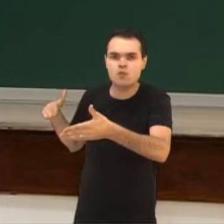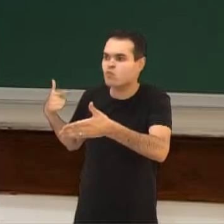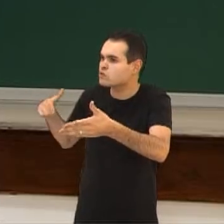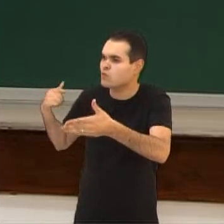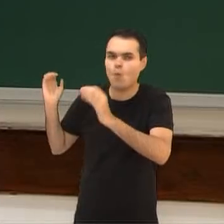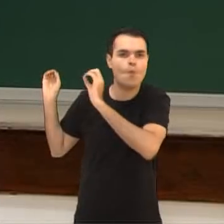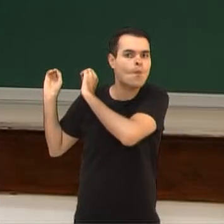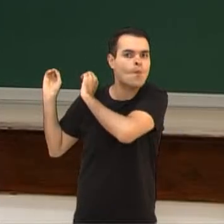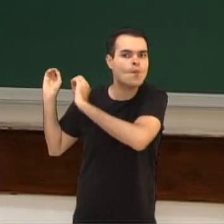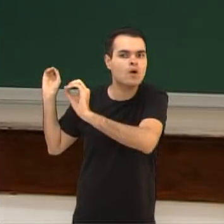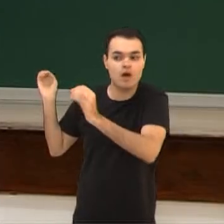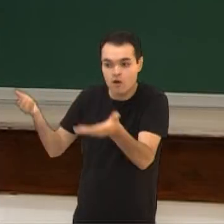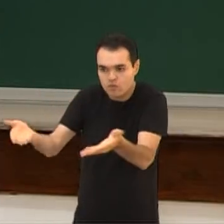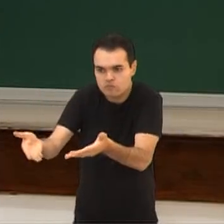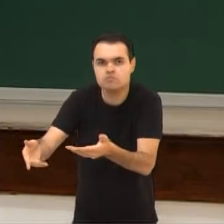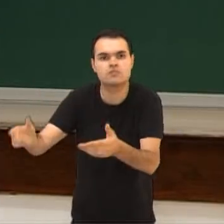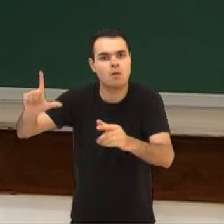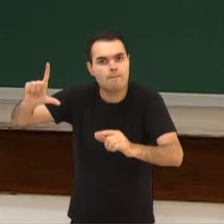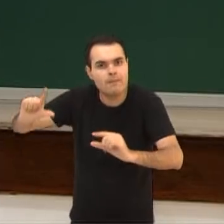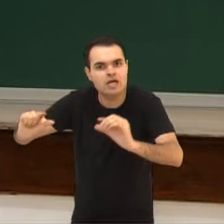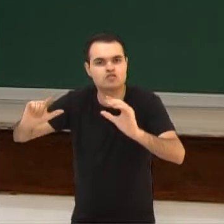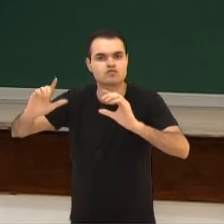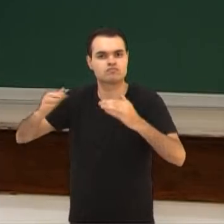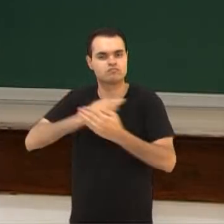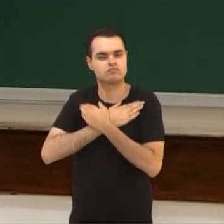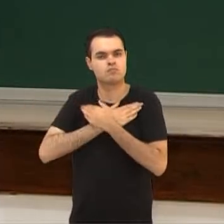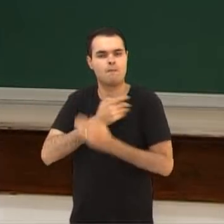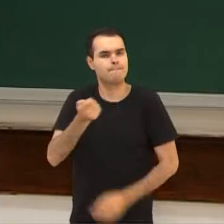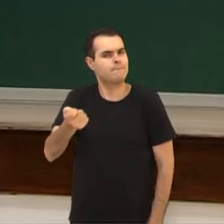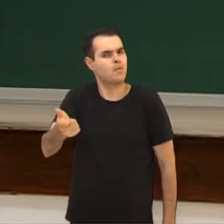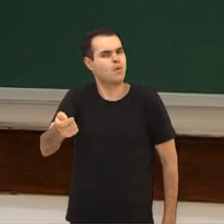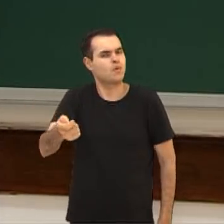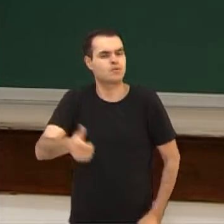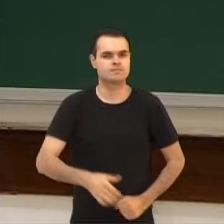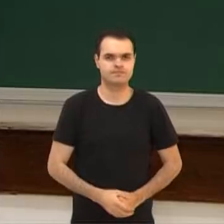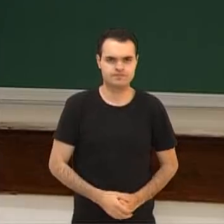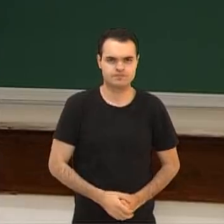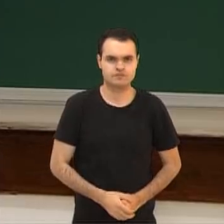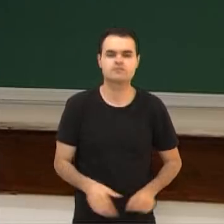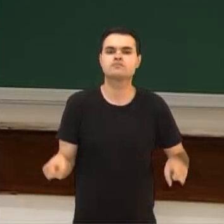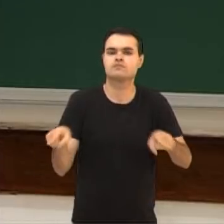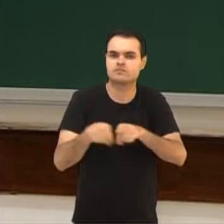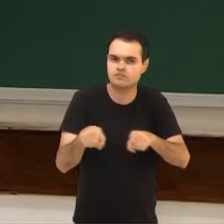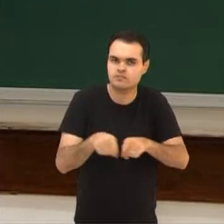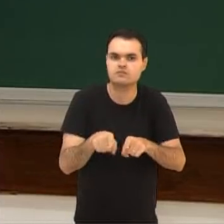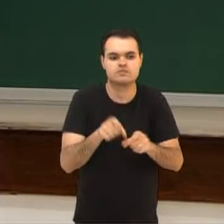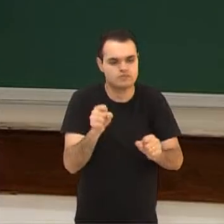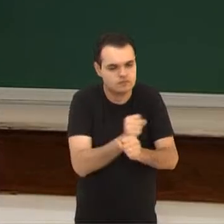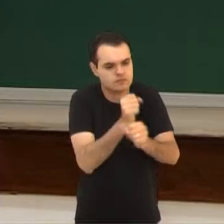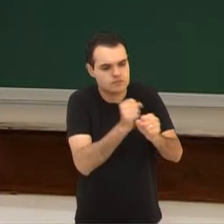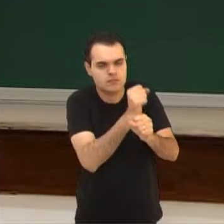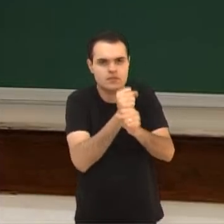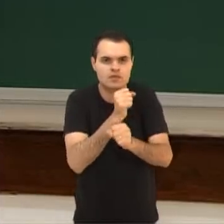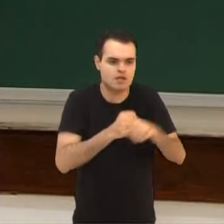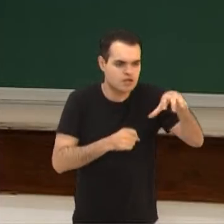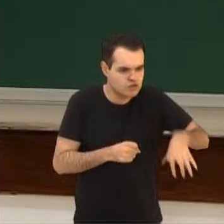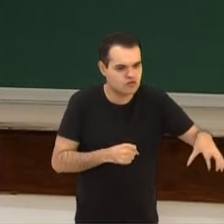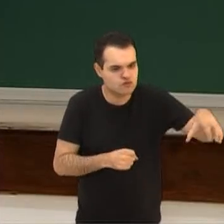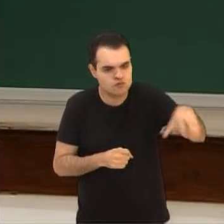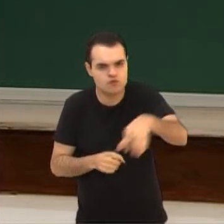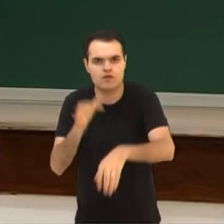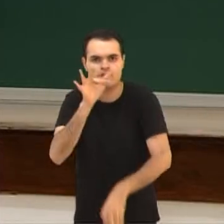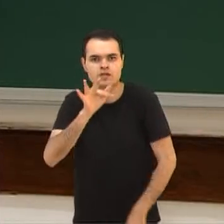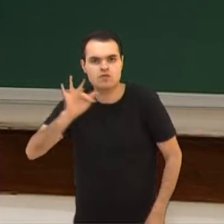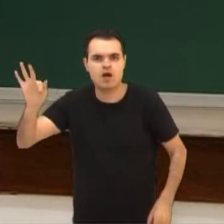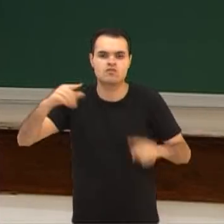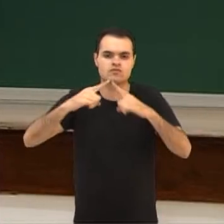muito baixa nesse período. Ainda, falando sobre isso, foram construídos vários institutos federais de educação,